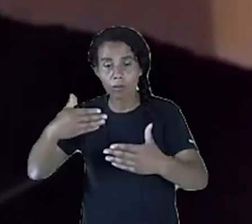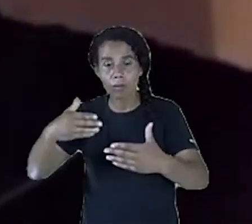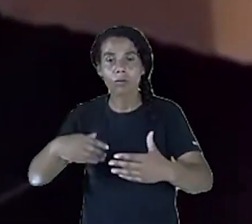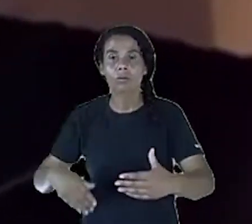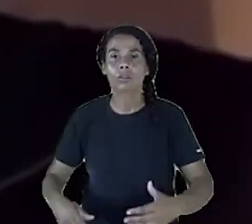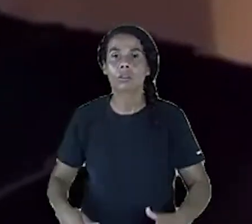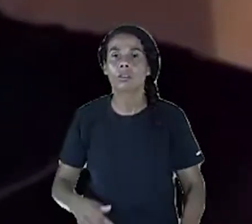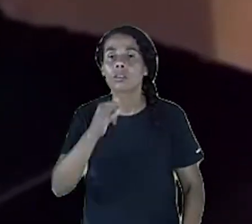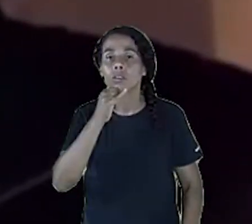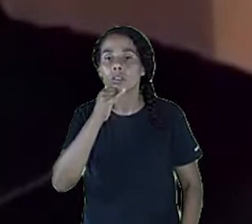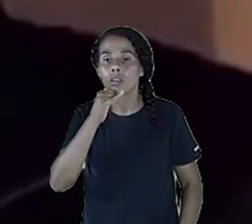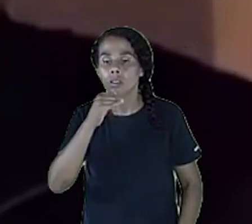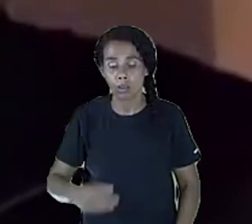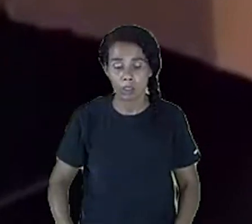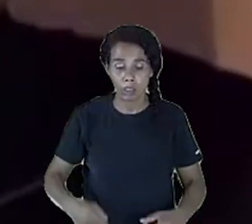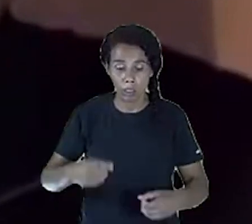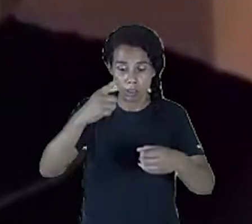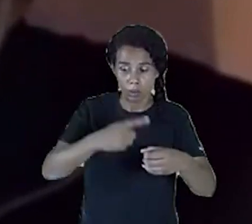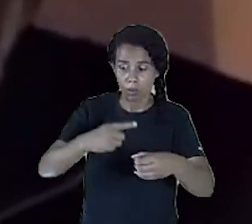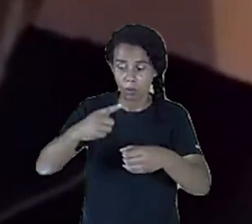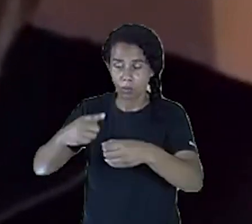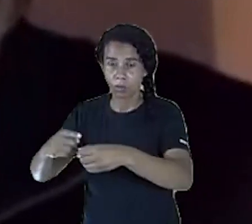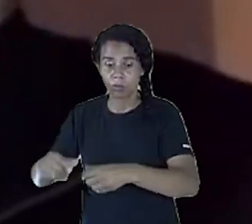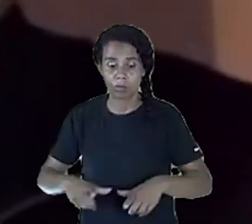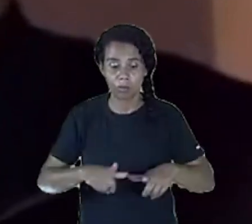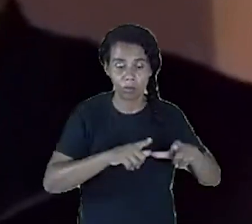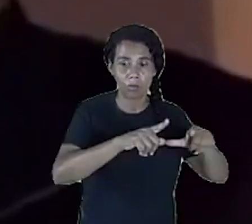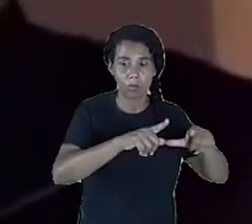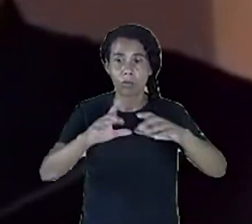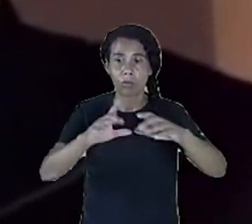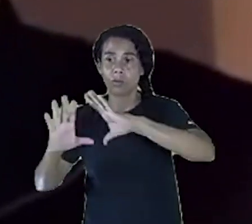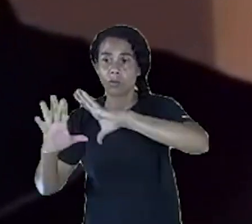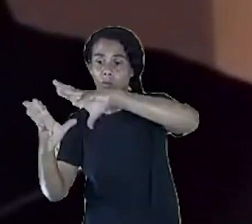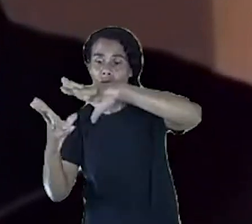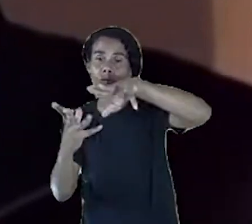outras cidades grandes, para o mundo. E é isso,